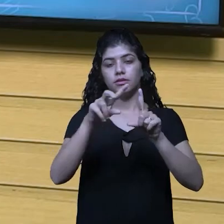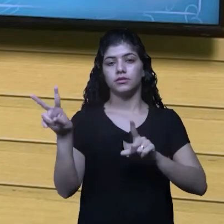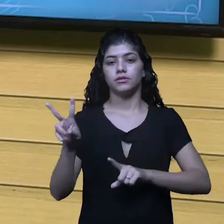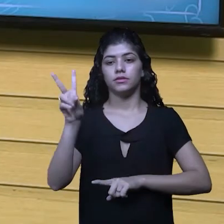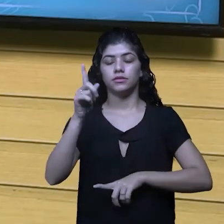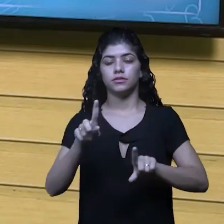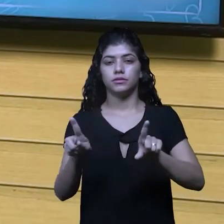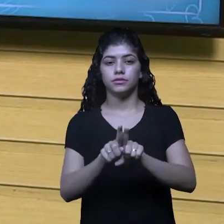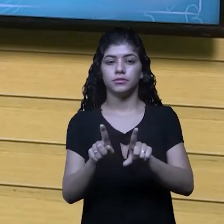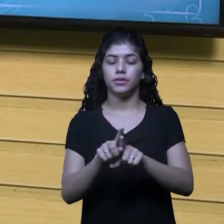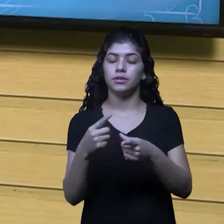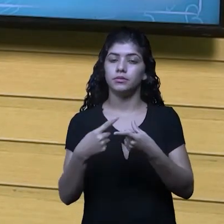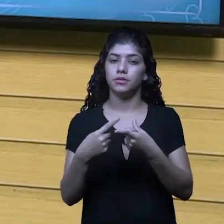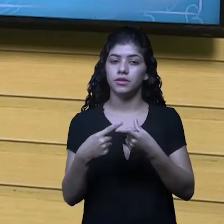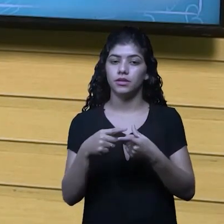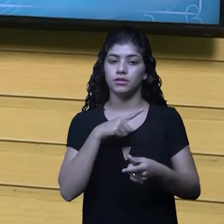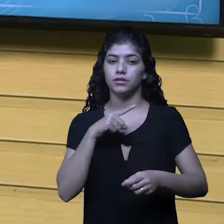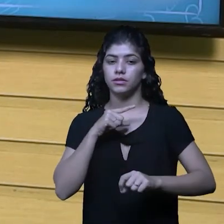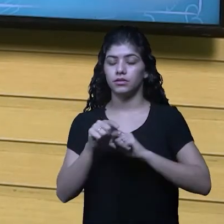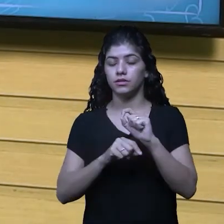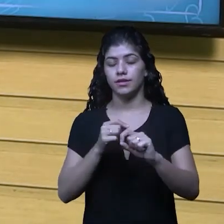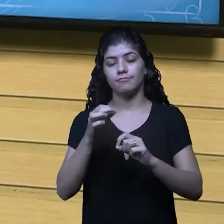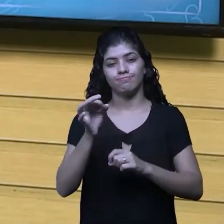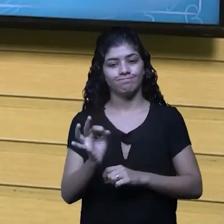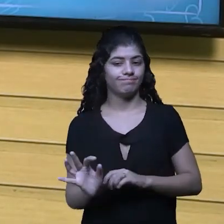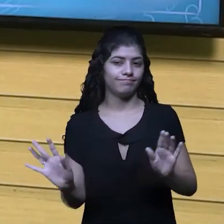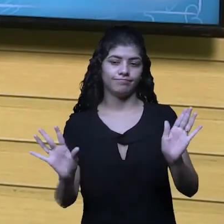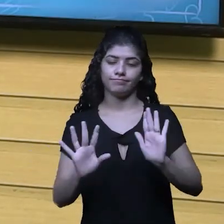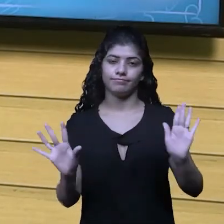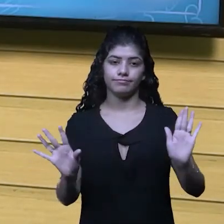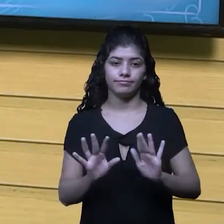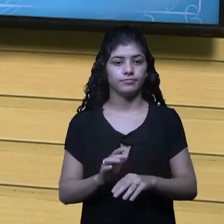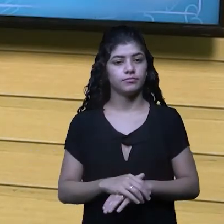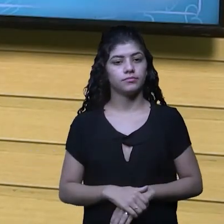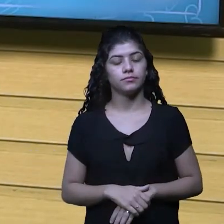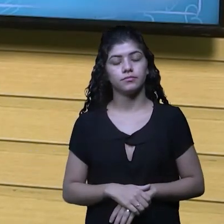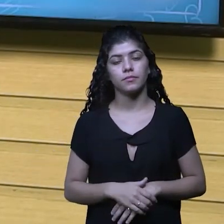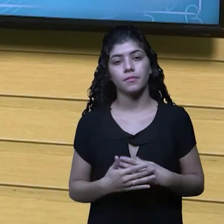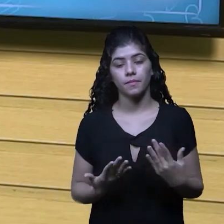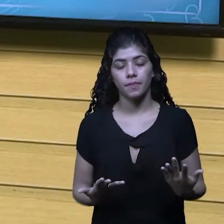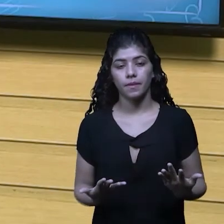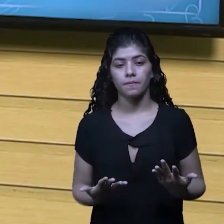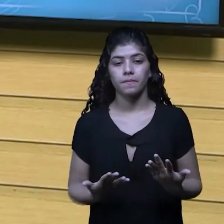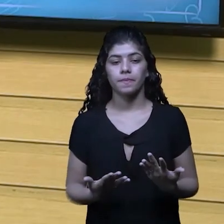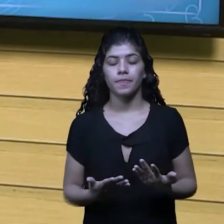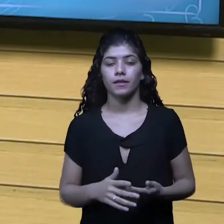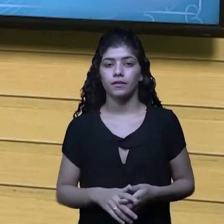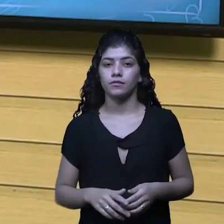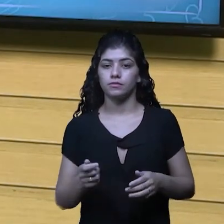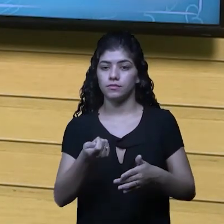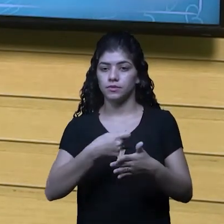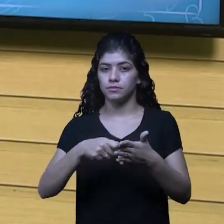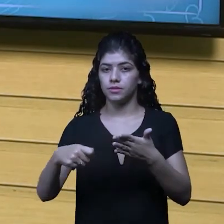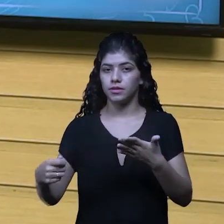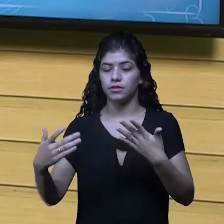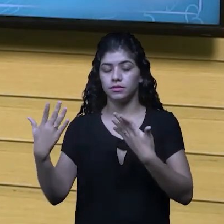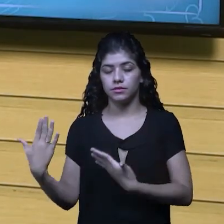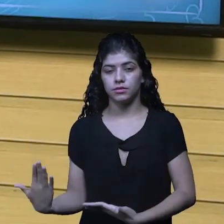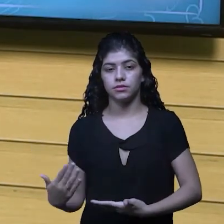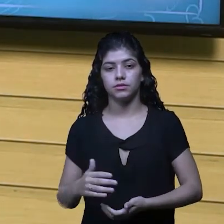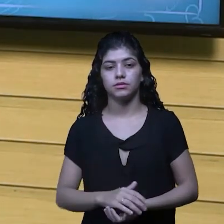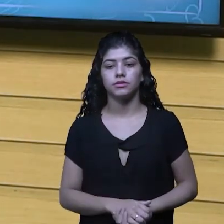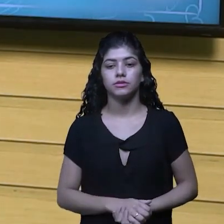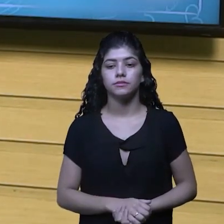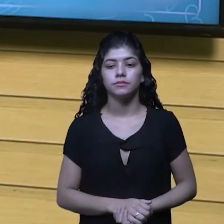acrescentado esse valor na medida, porque a medida ela não foi exata nos centímetros, portanto, é colocado essa